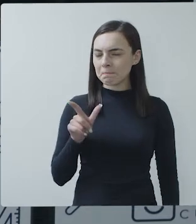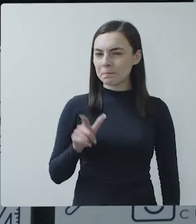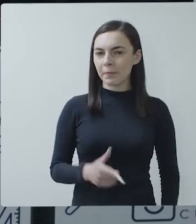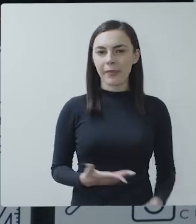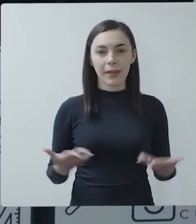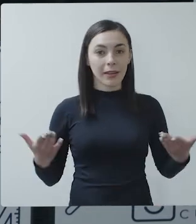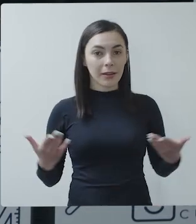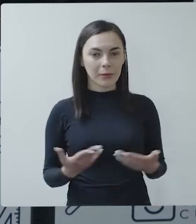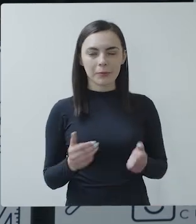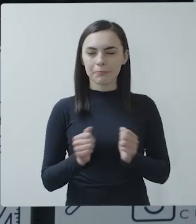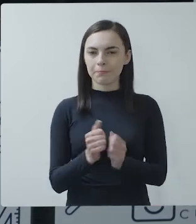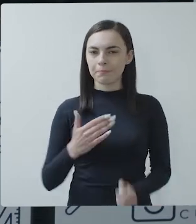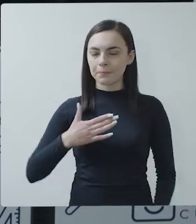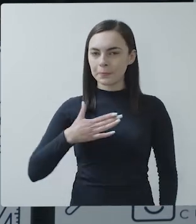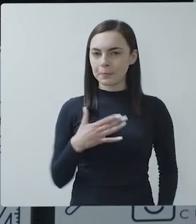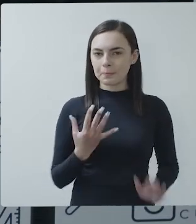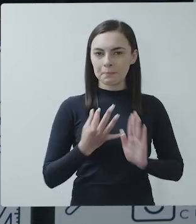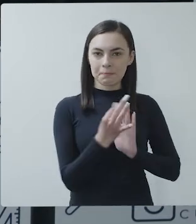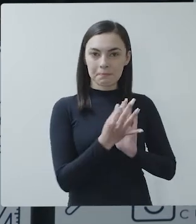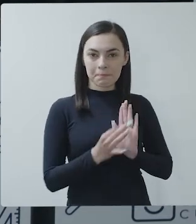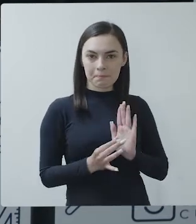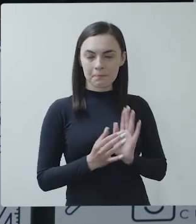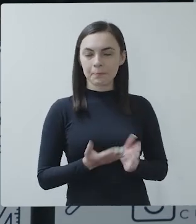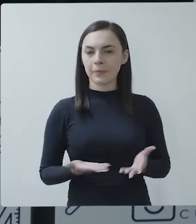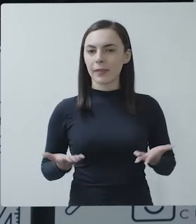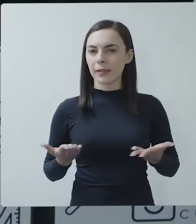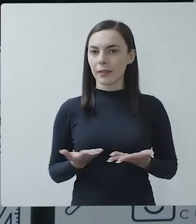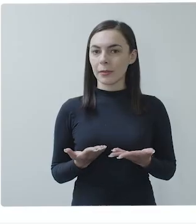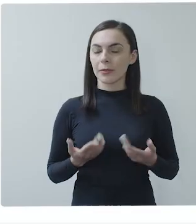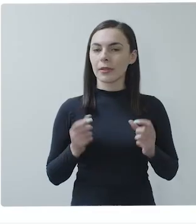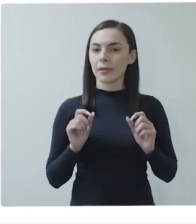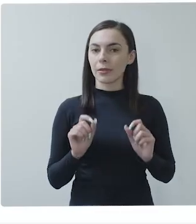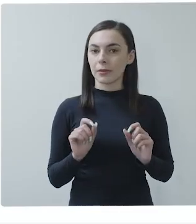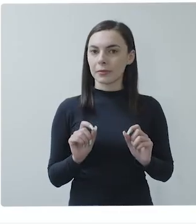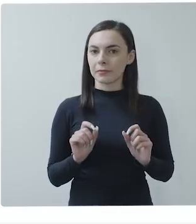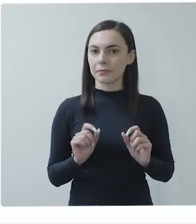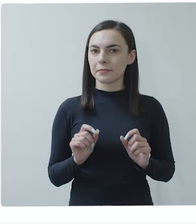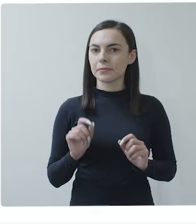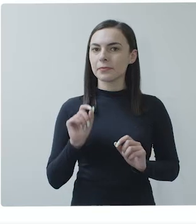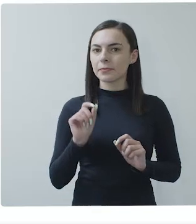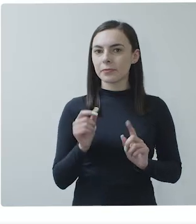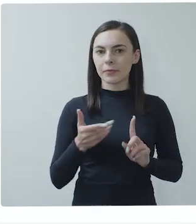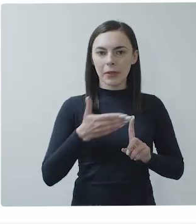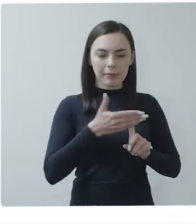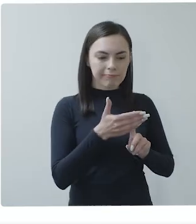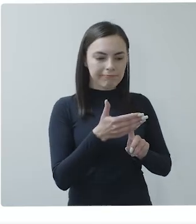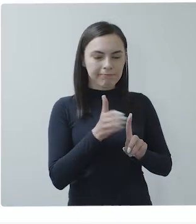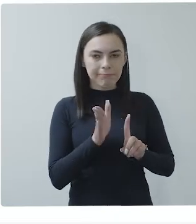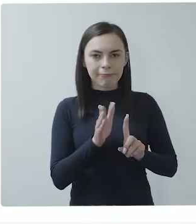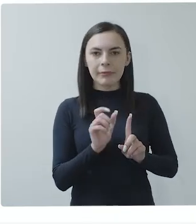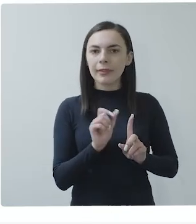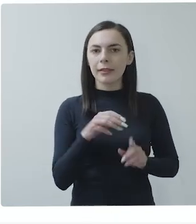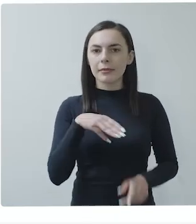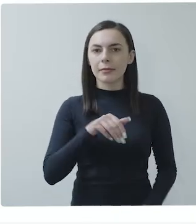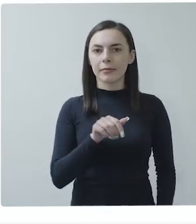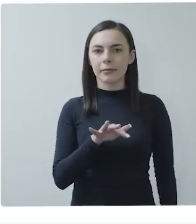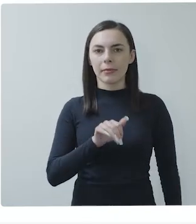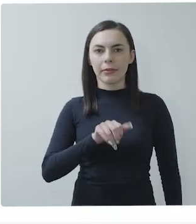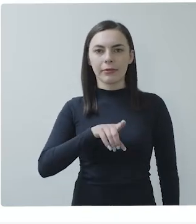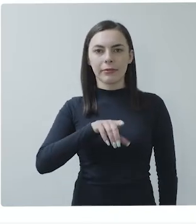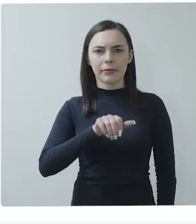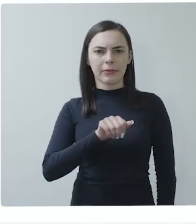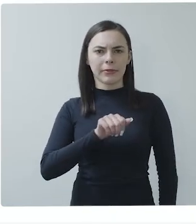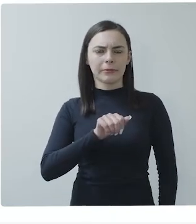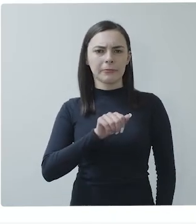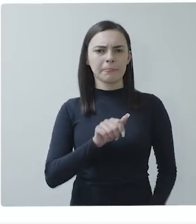Conseguiram? Vamos junto com a professora aqui então? Então a professora vai agora descobrir primeiro a